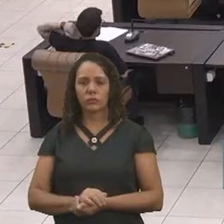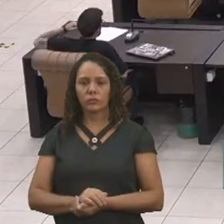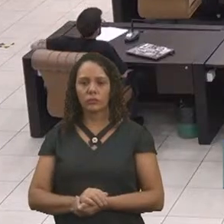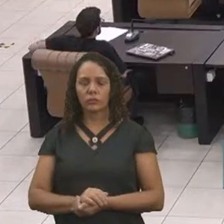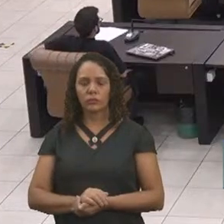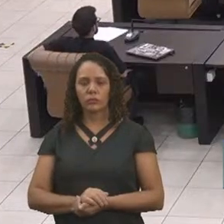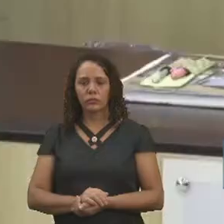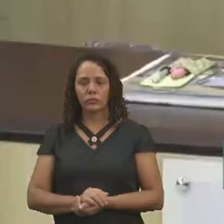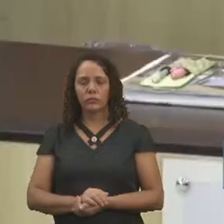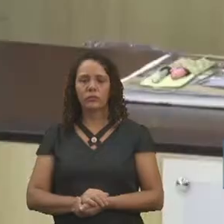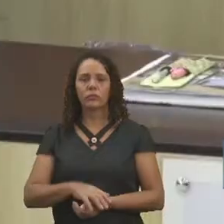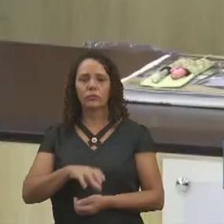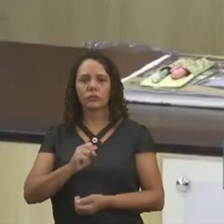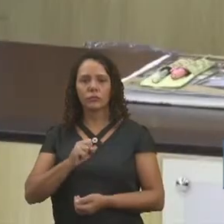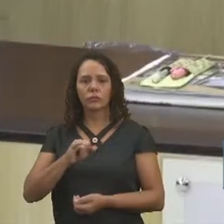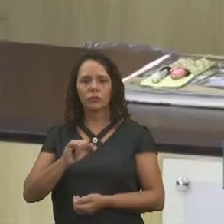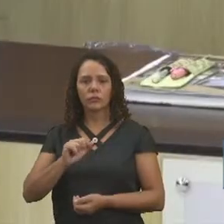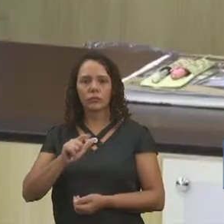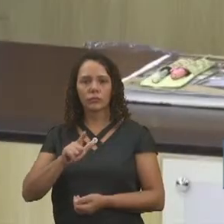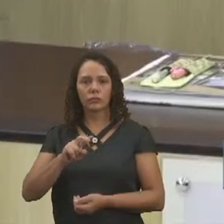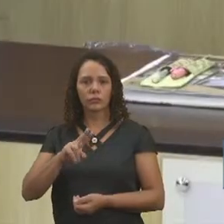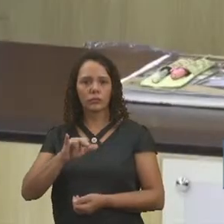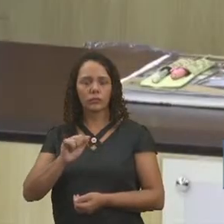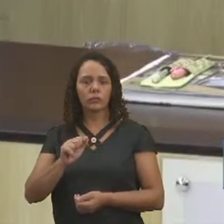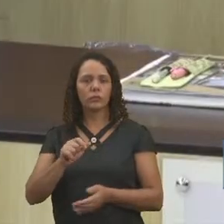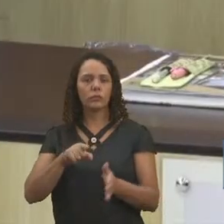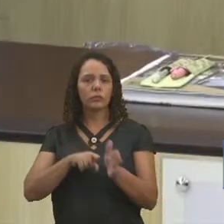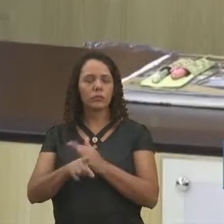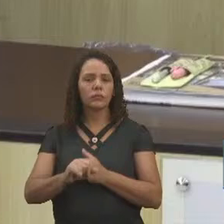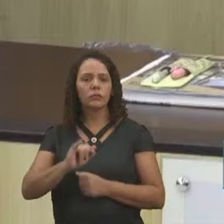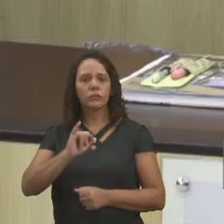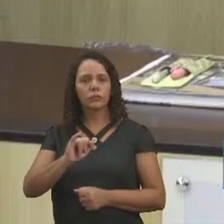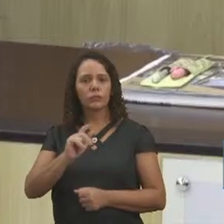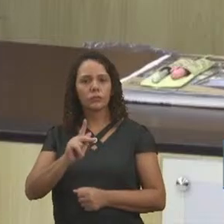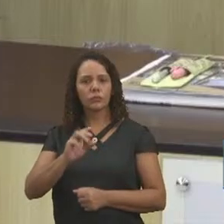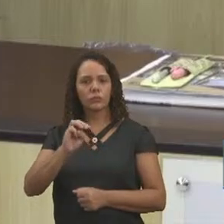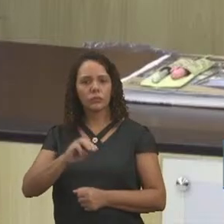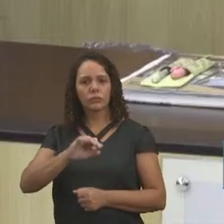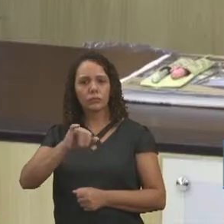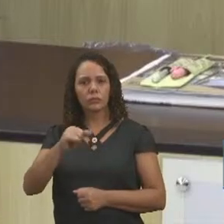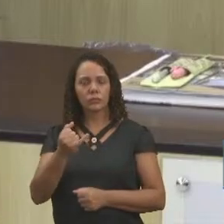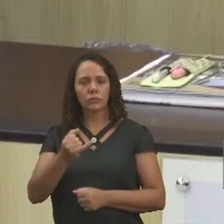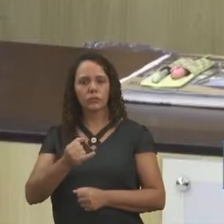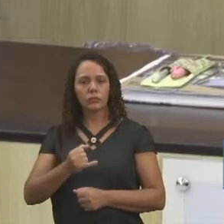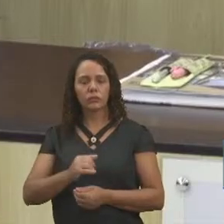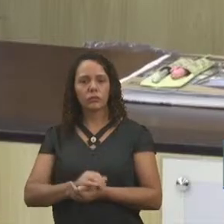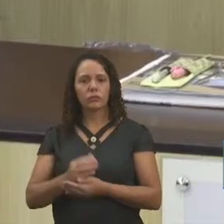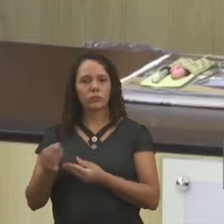A pergunta da Silvia Aparecida Garcia. O IPMJ é fornecedor de dinheiro?